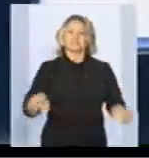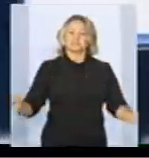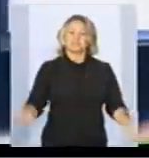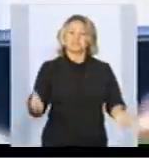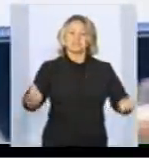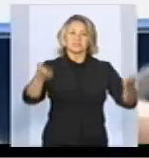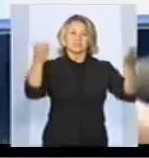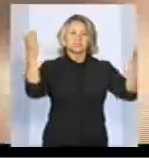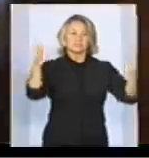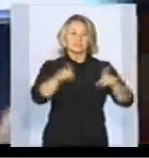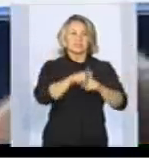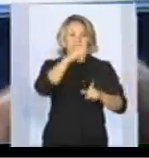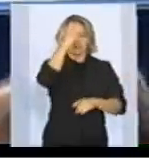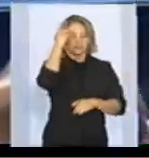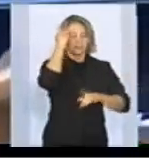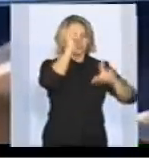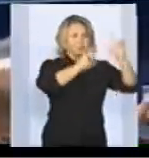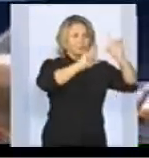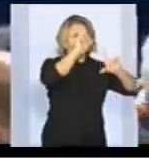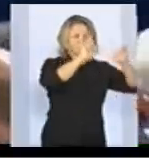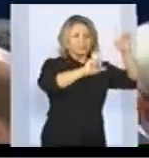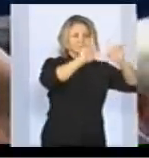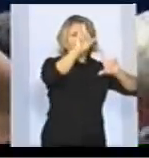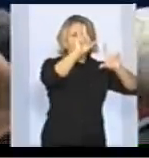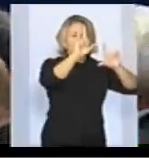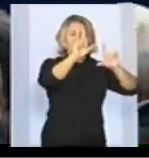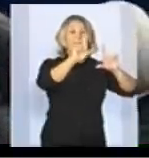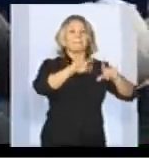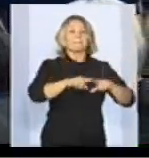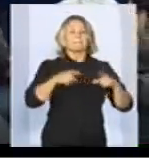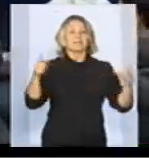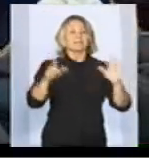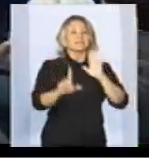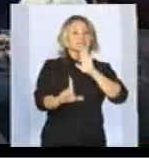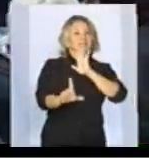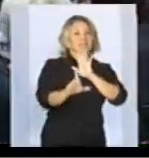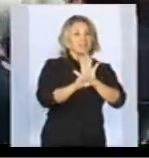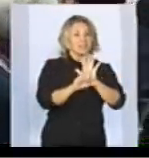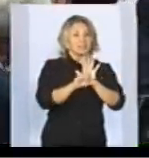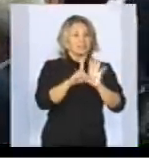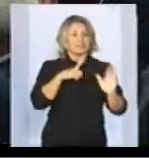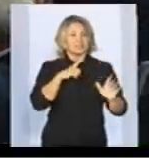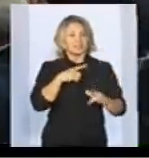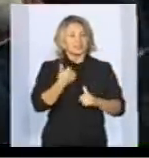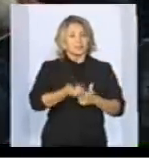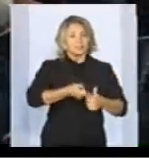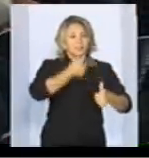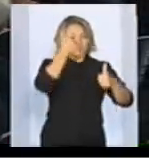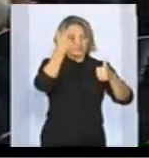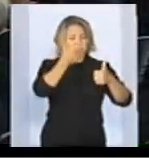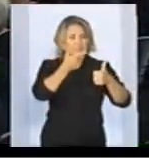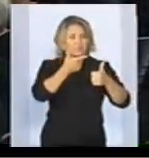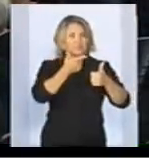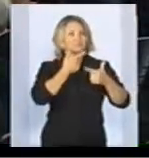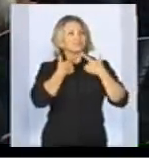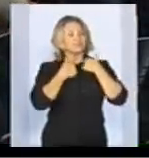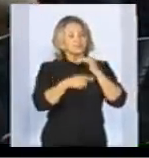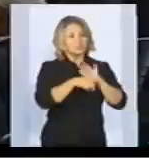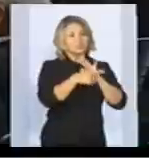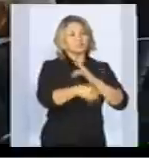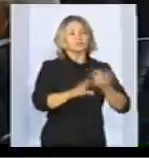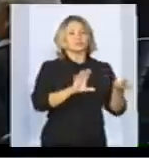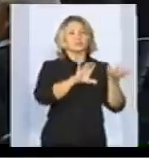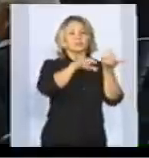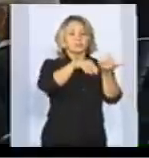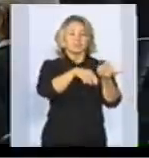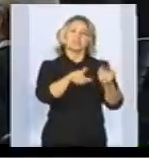prod do audiovisual brasileiro mas esta lei senhor Ministro se constitui na primeira iniciativa do Congresso Nacional de